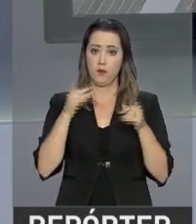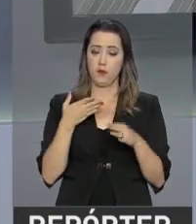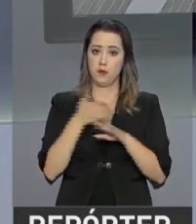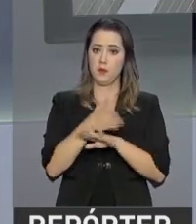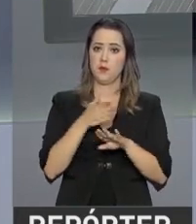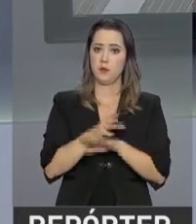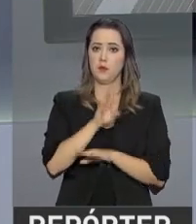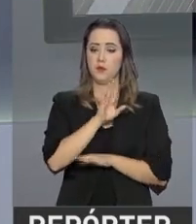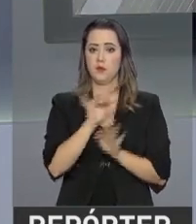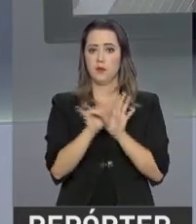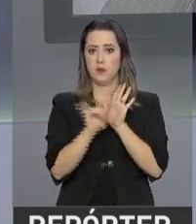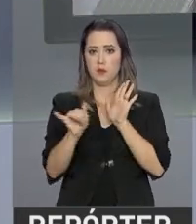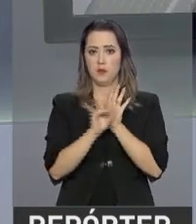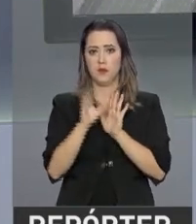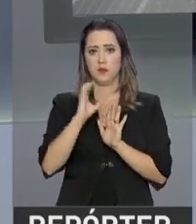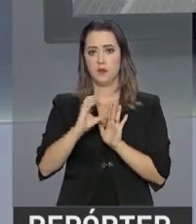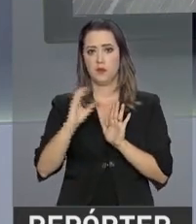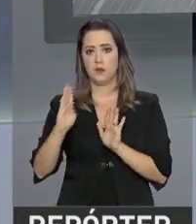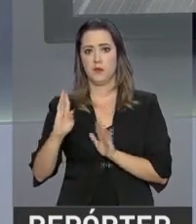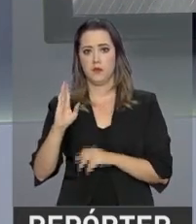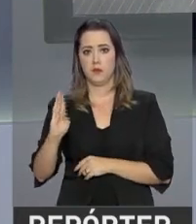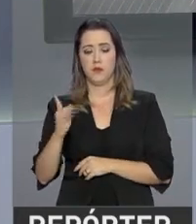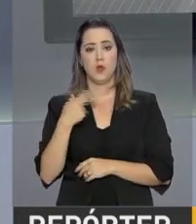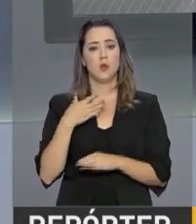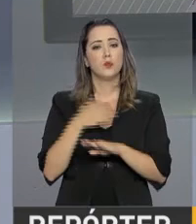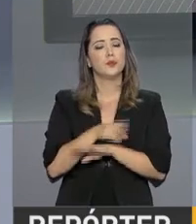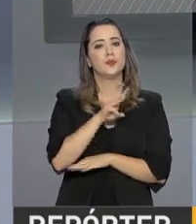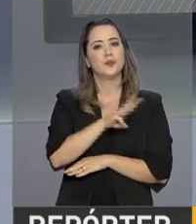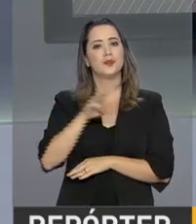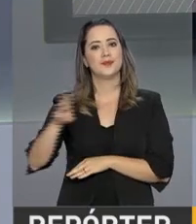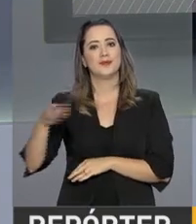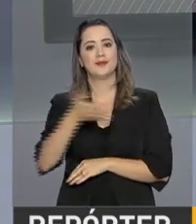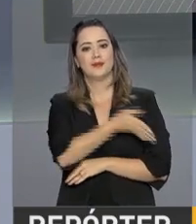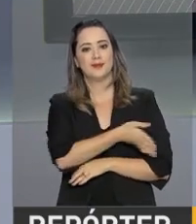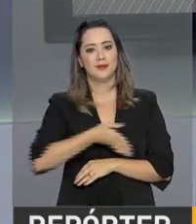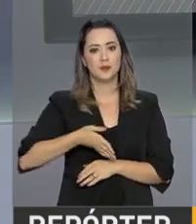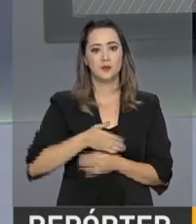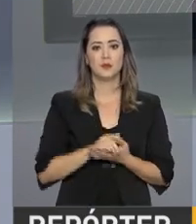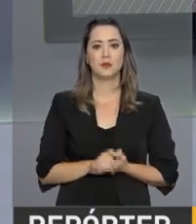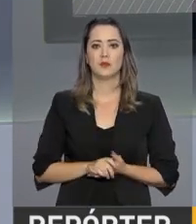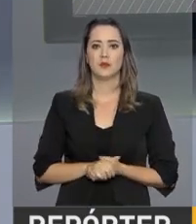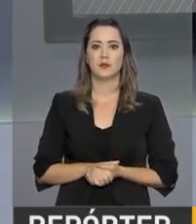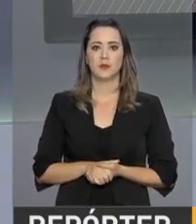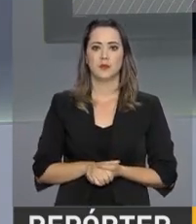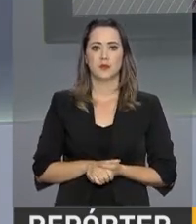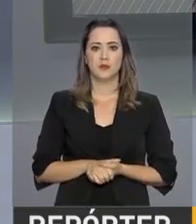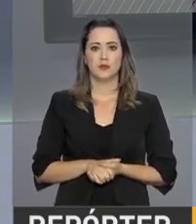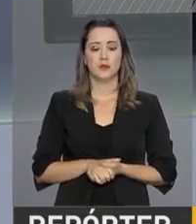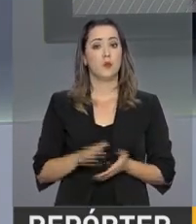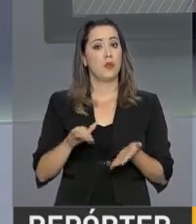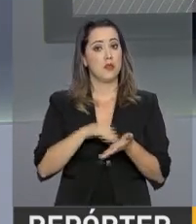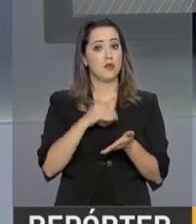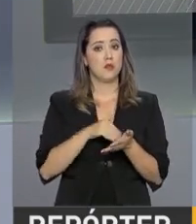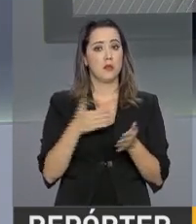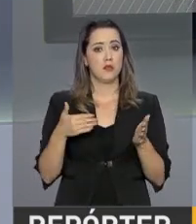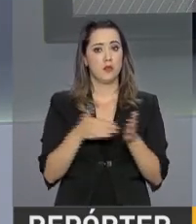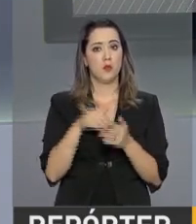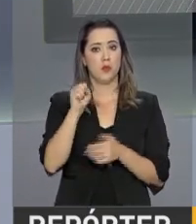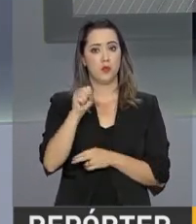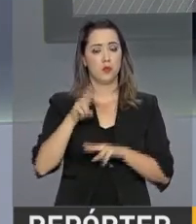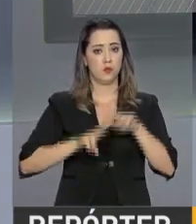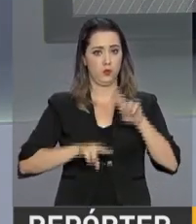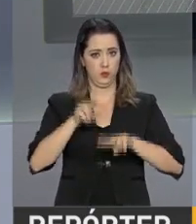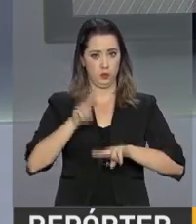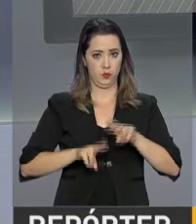acessar o edital do ccbb basta entrar pela internet no endereço que aparece aí na sua tela as inscrições vão até o dia